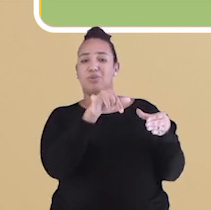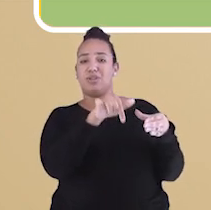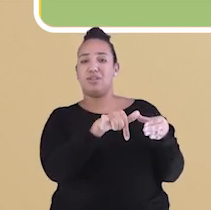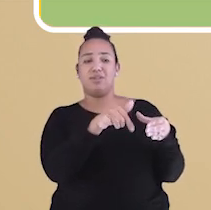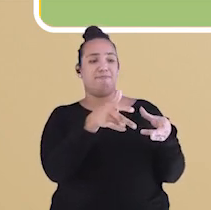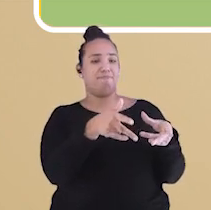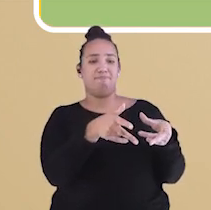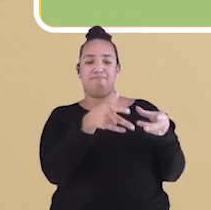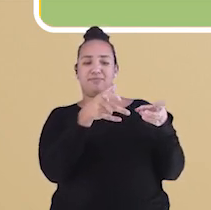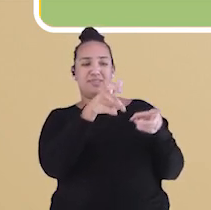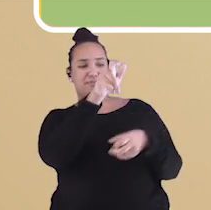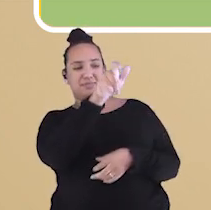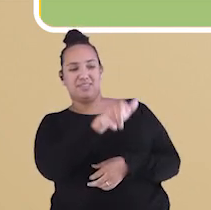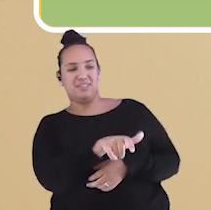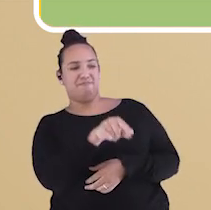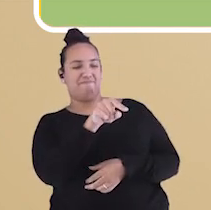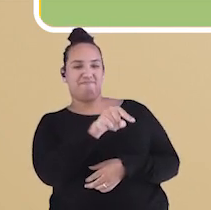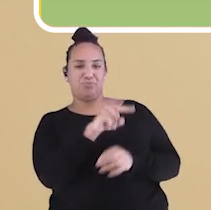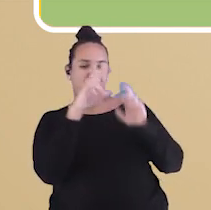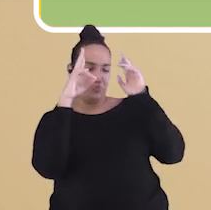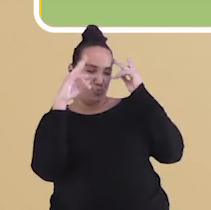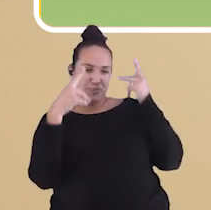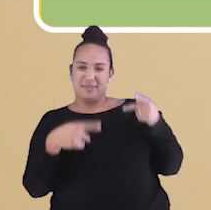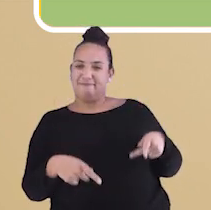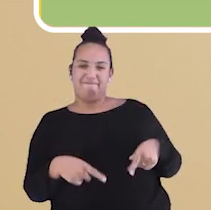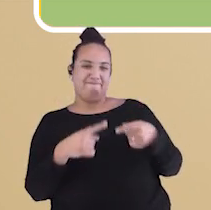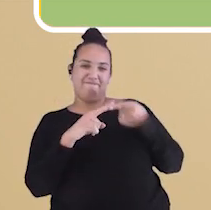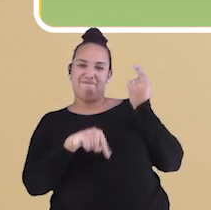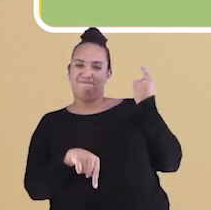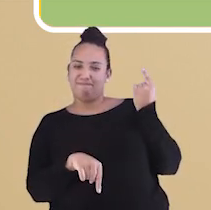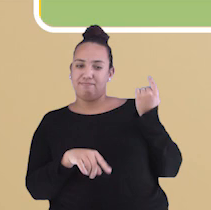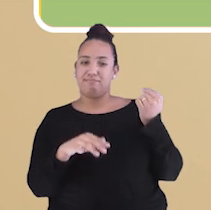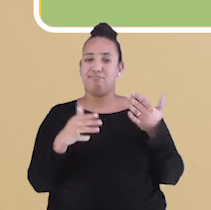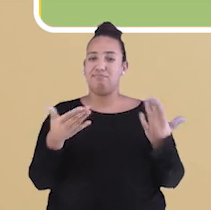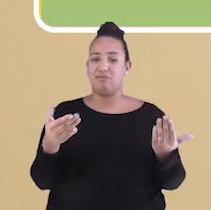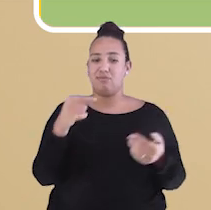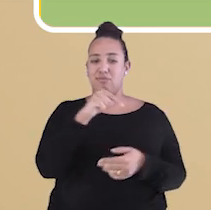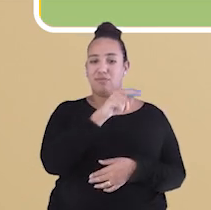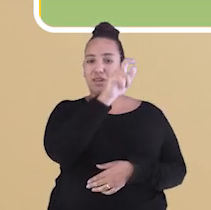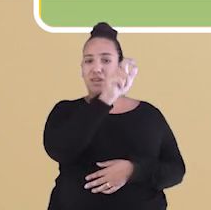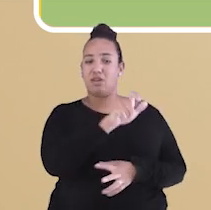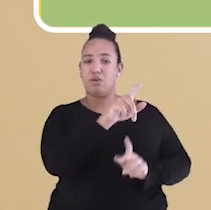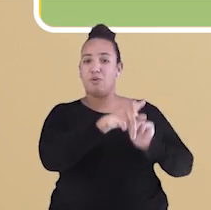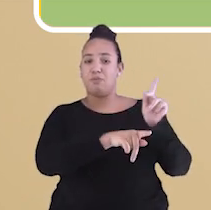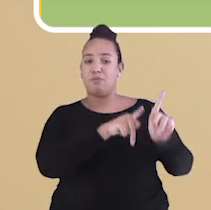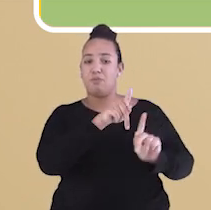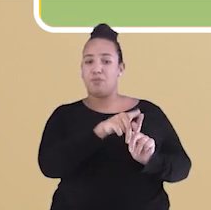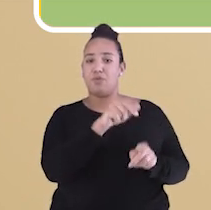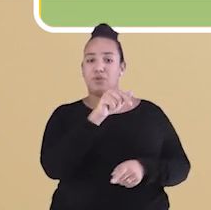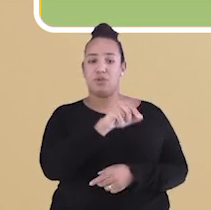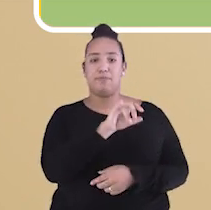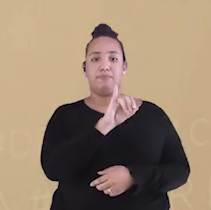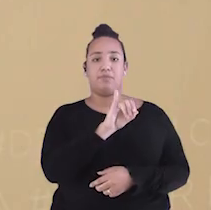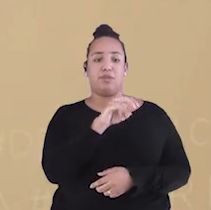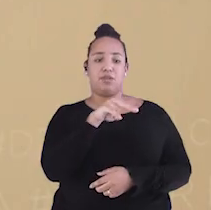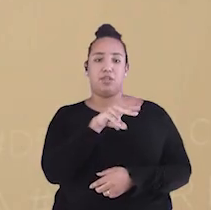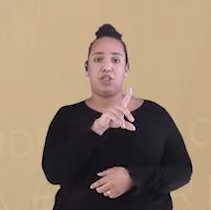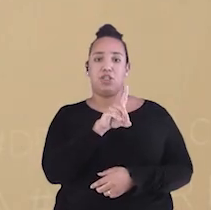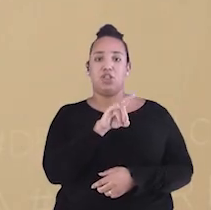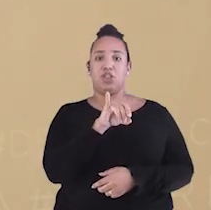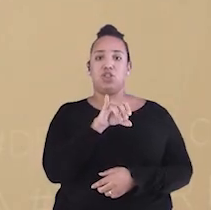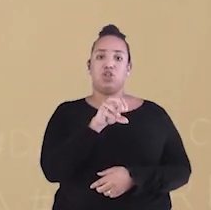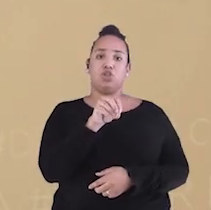reconhecer aqueles sujeitos como seres humanos, batizando assim aqueles povos como índios,